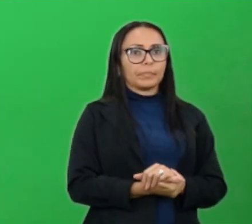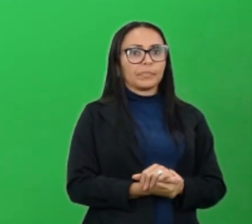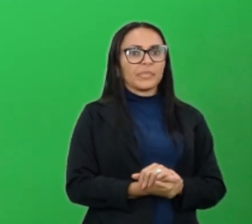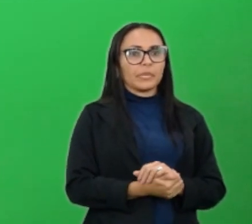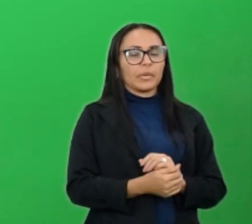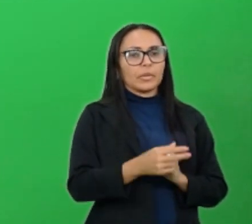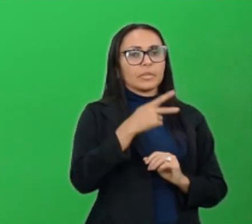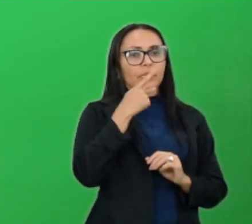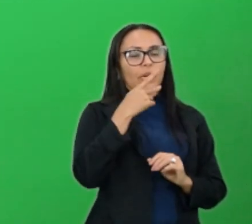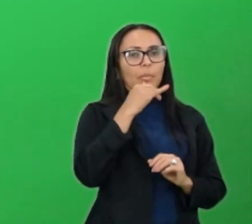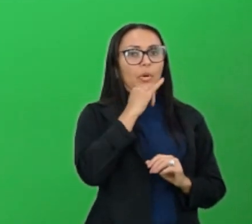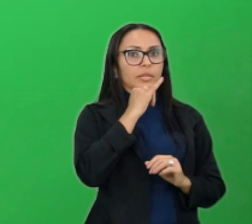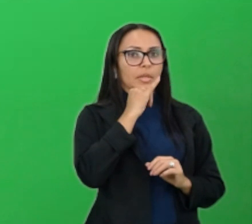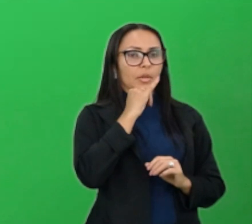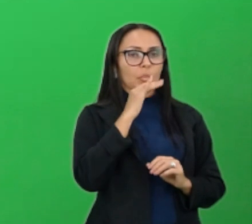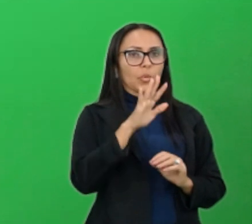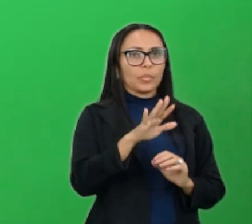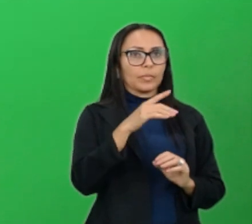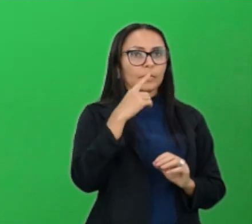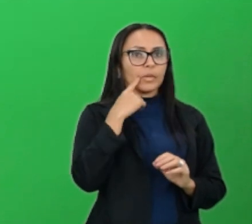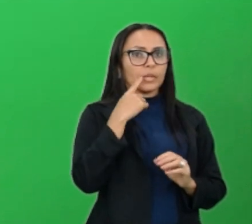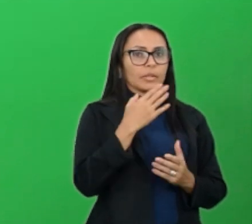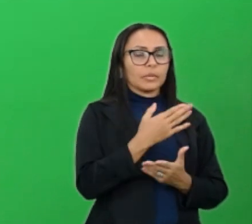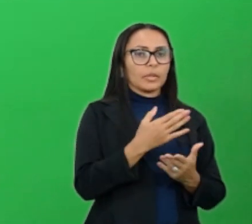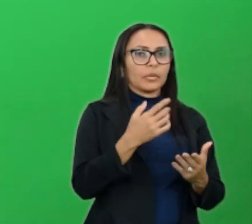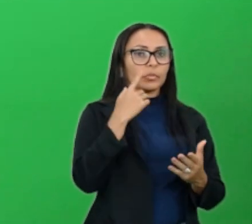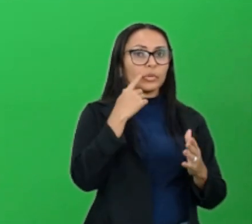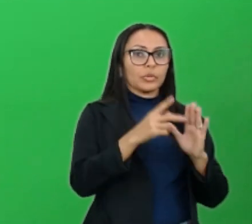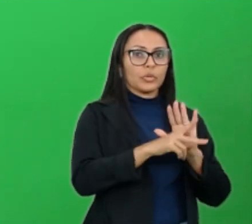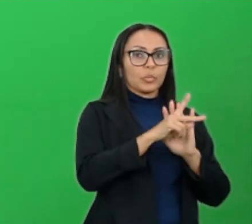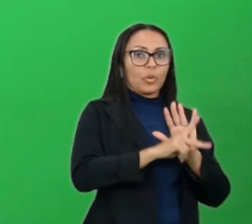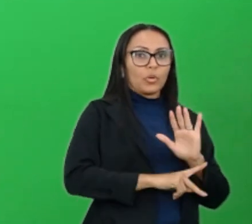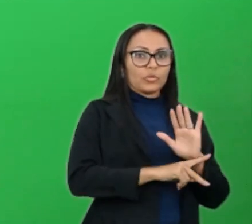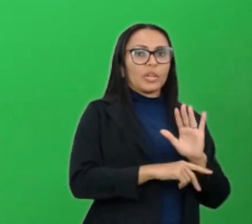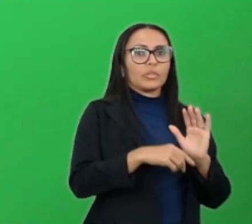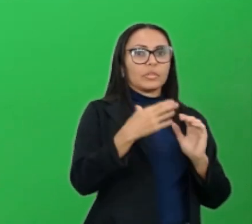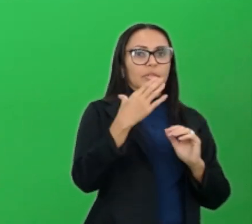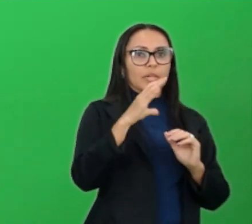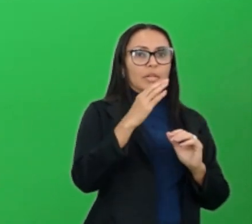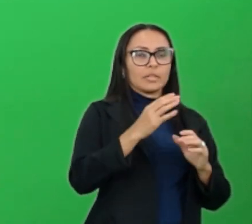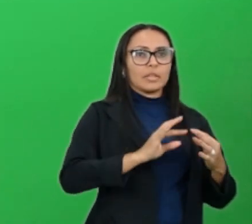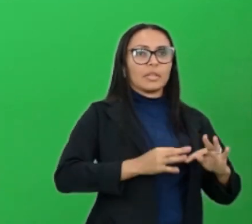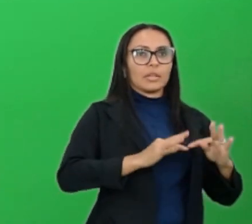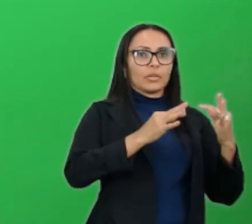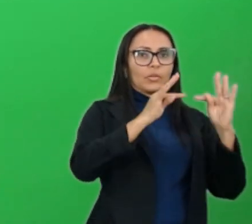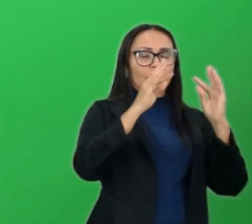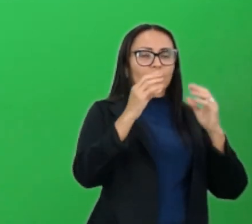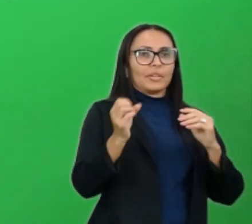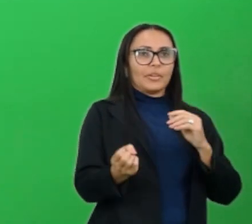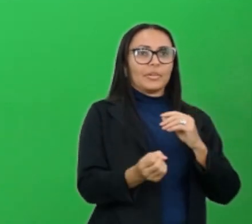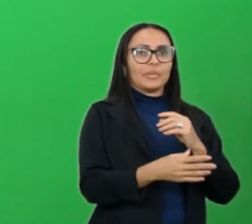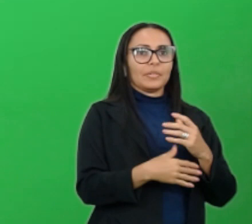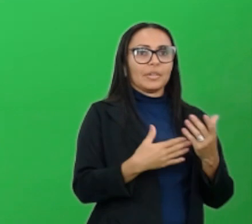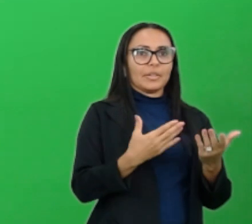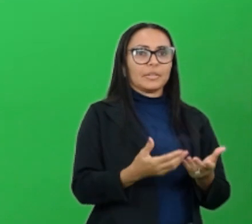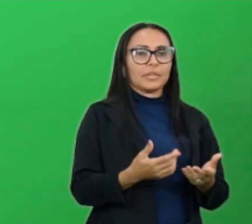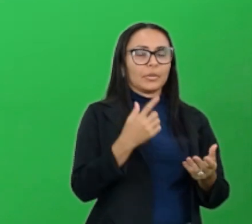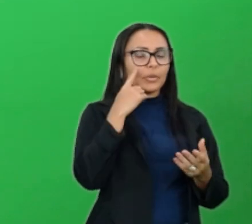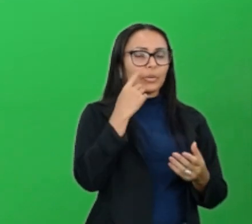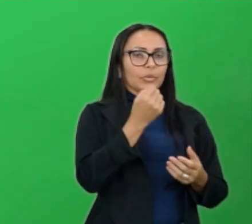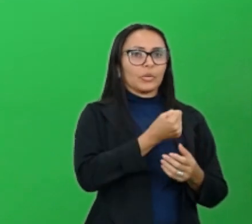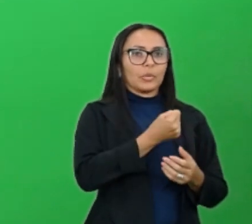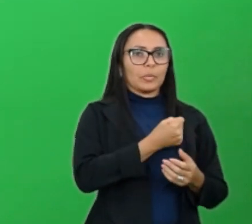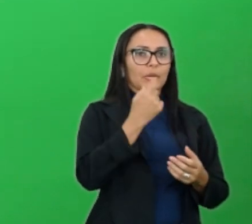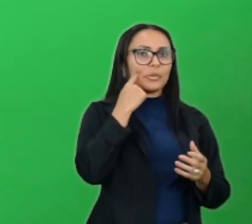em dispêndio nos projetos de ciência, tecnologia e inovação, número de projetos ativos nesse